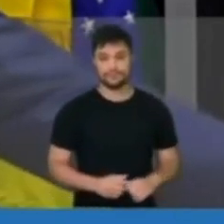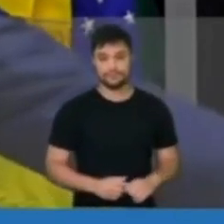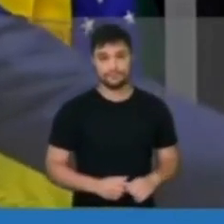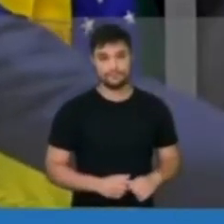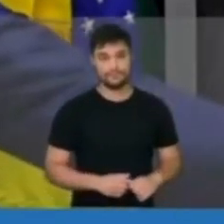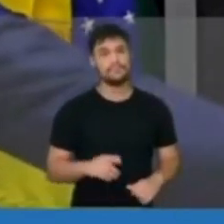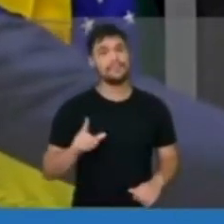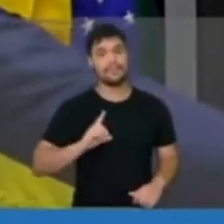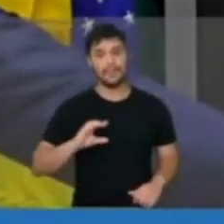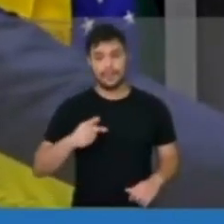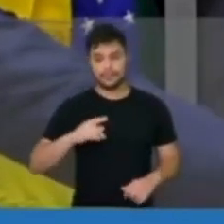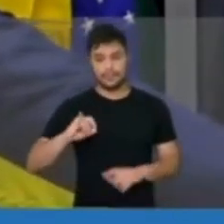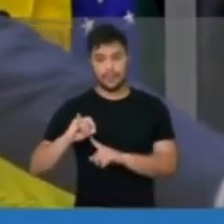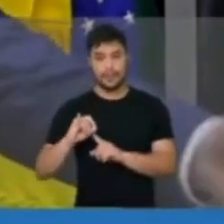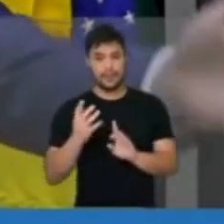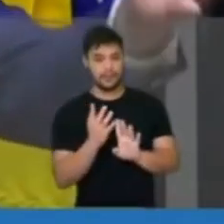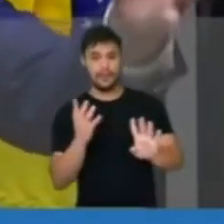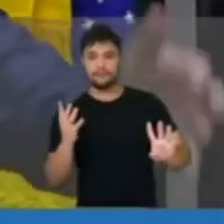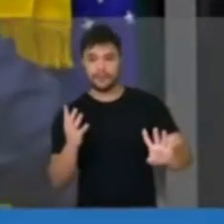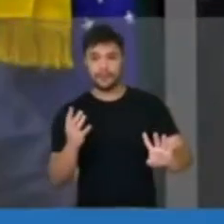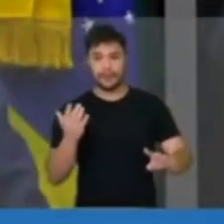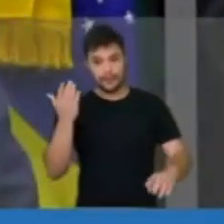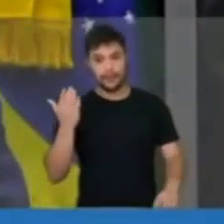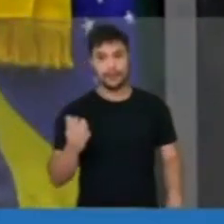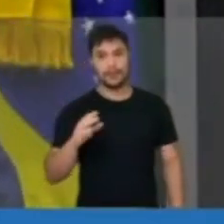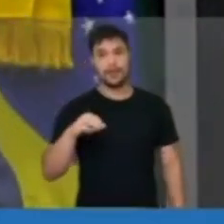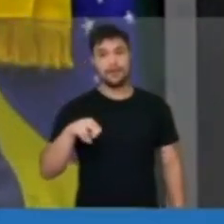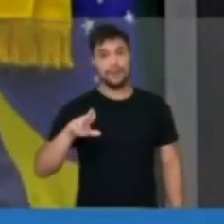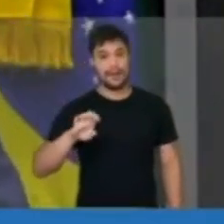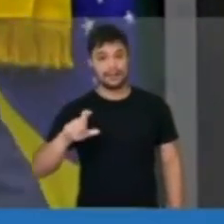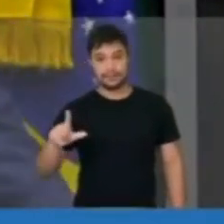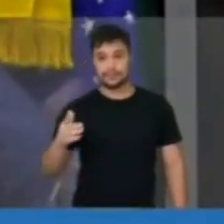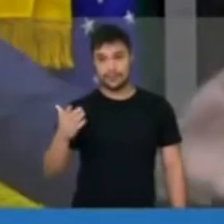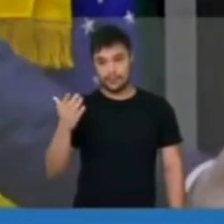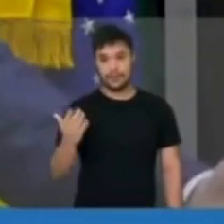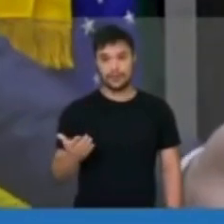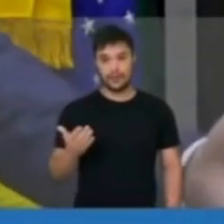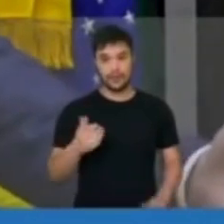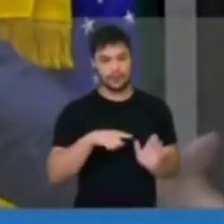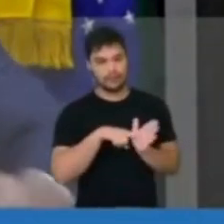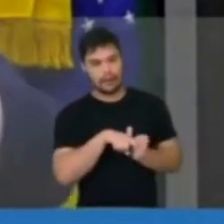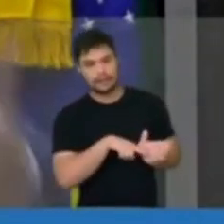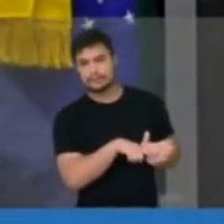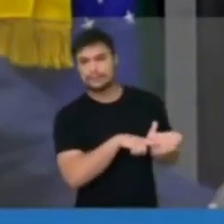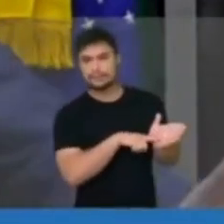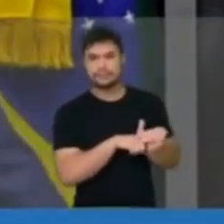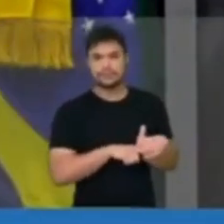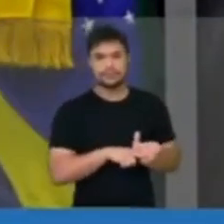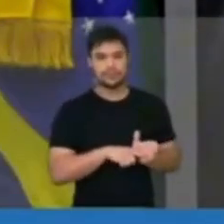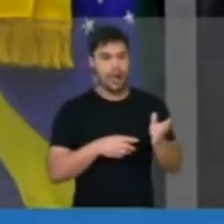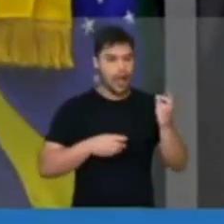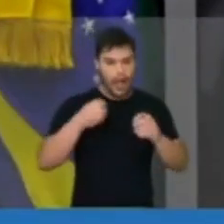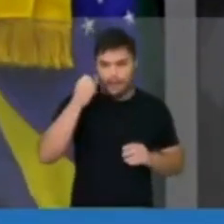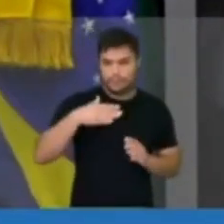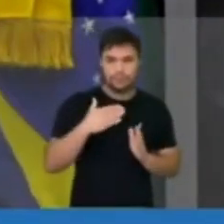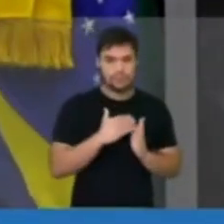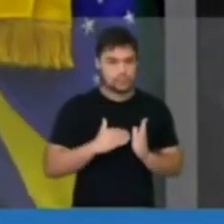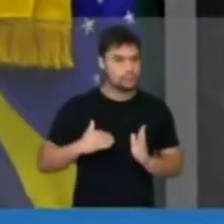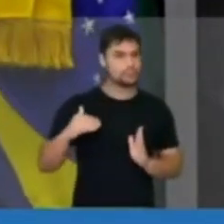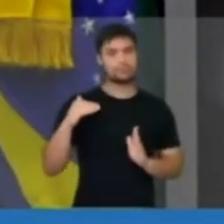uma CPI na fila do nosso colega Marcel Van Hatten, que é para investigar os abusos de